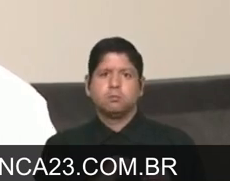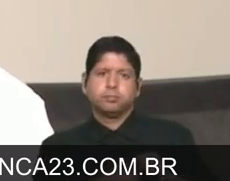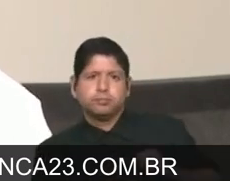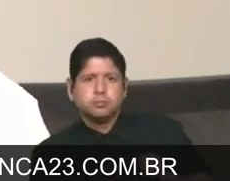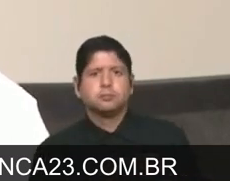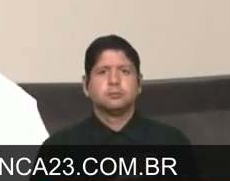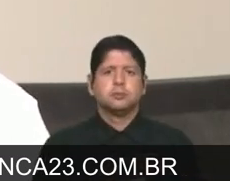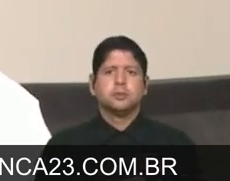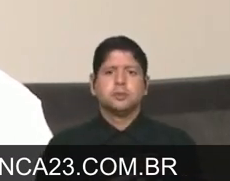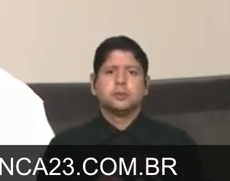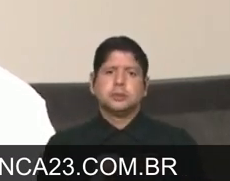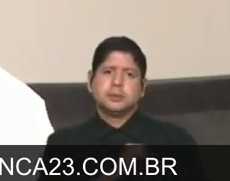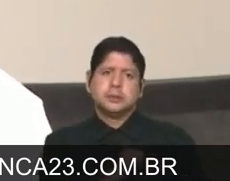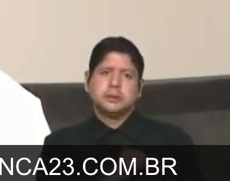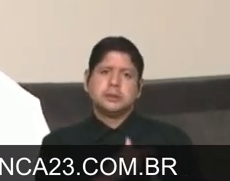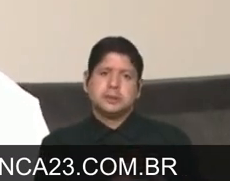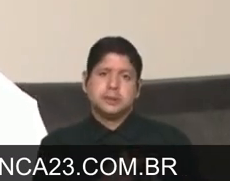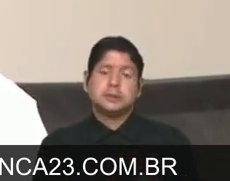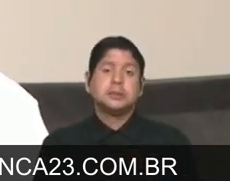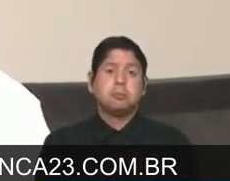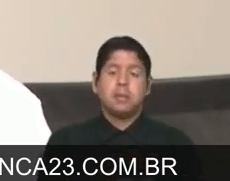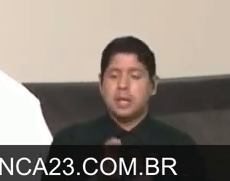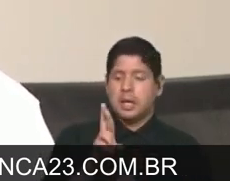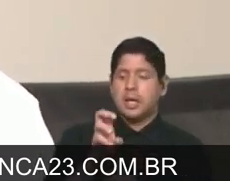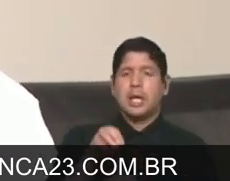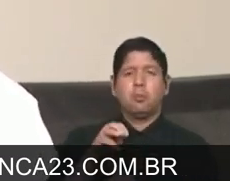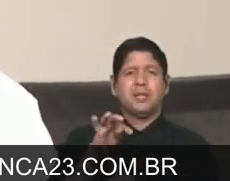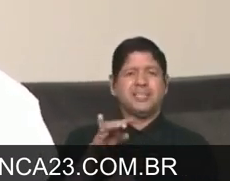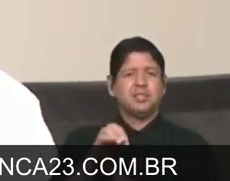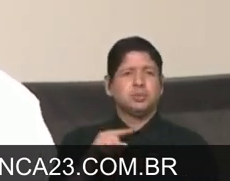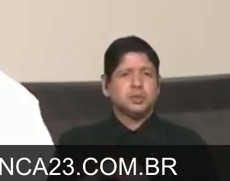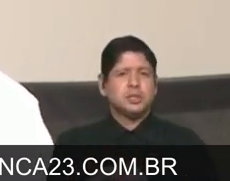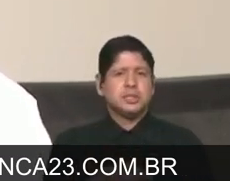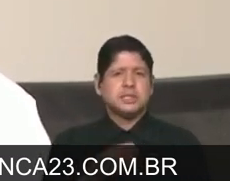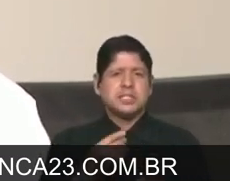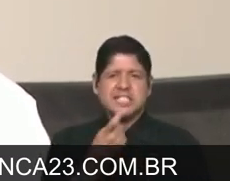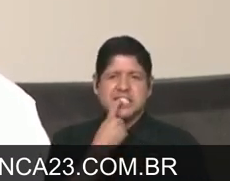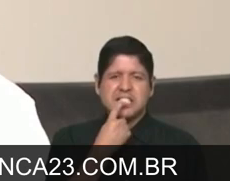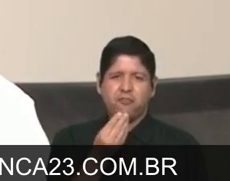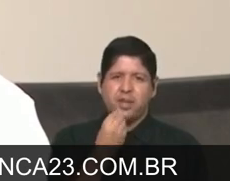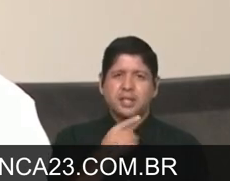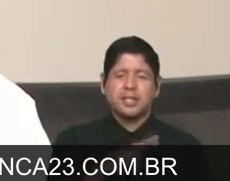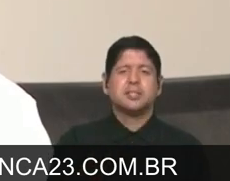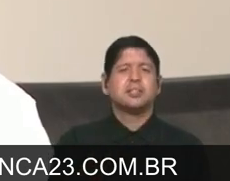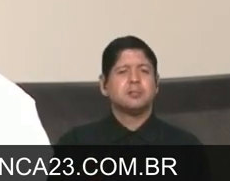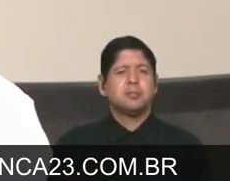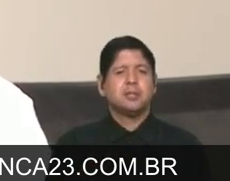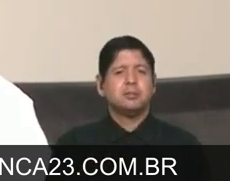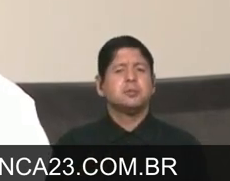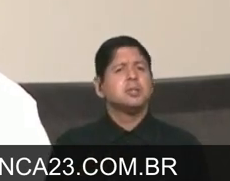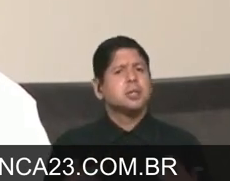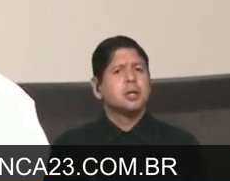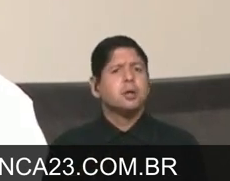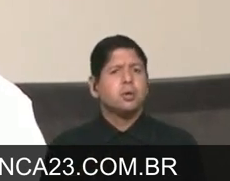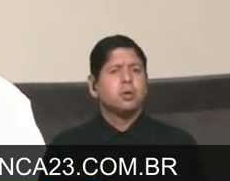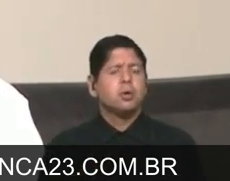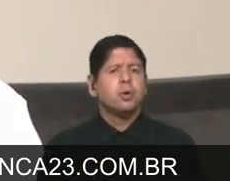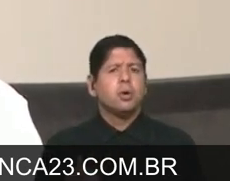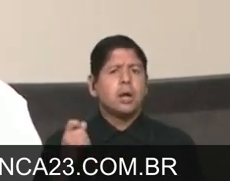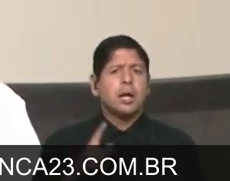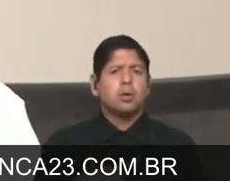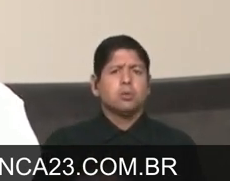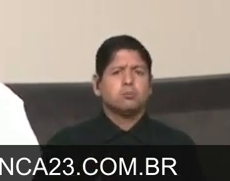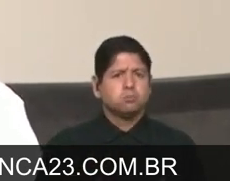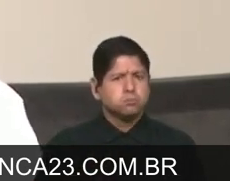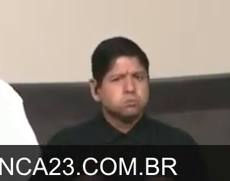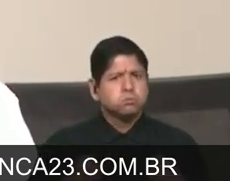uma insuficiência cardíaca, até reumatismo, às vezes isso aparece. Então, a melhor forma da gente enfrentar